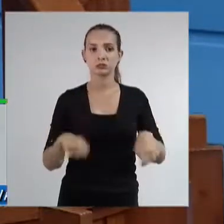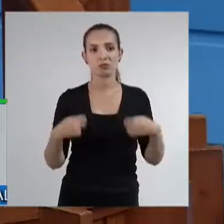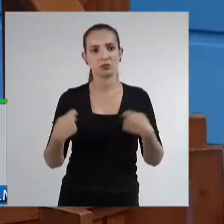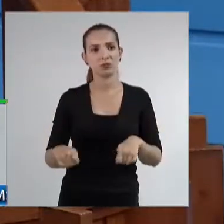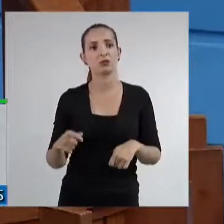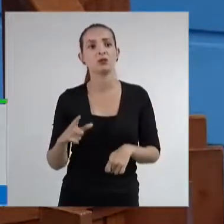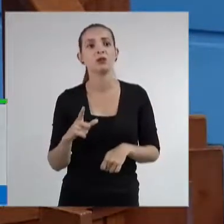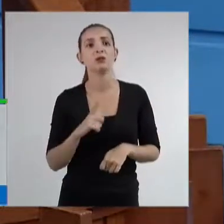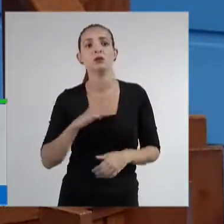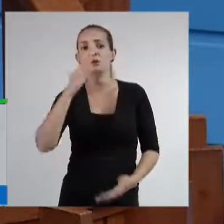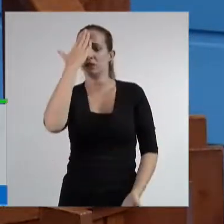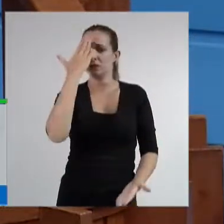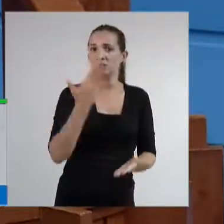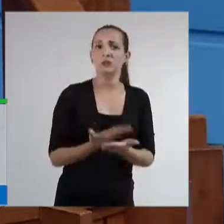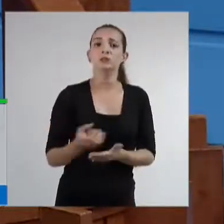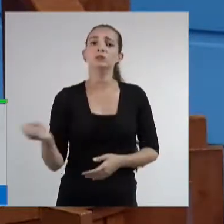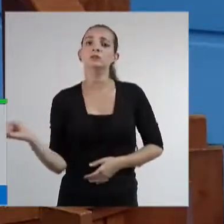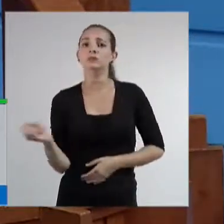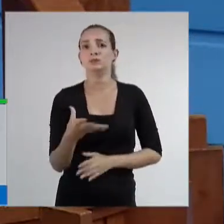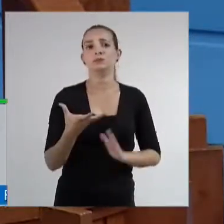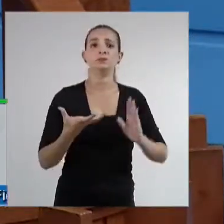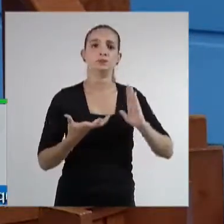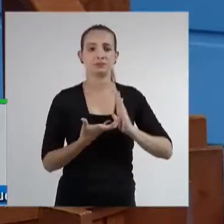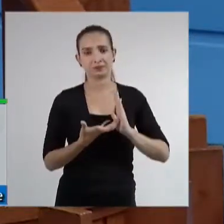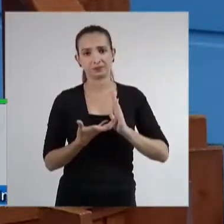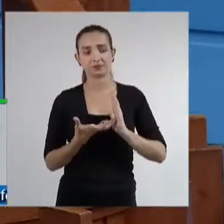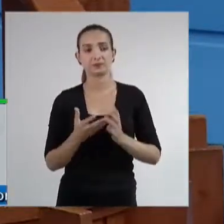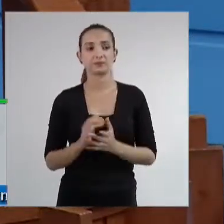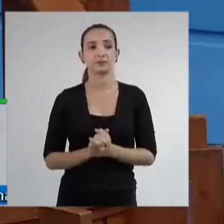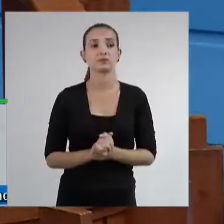essa credibilidade que a nova Câmara Federal